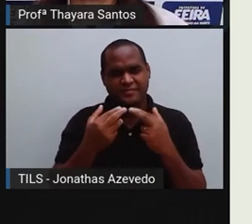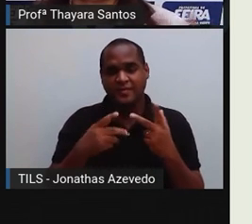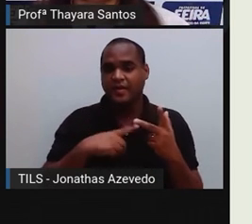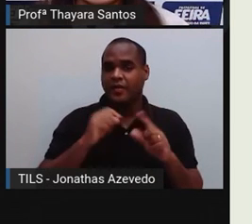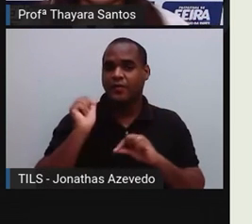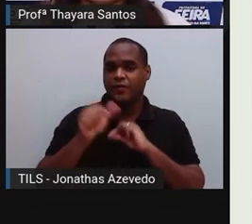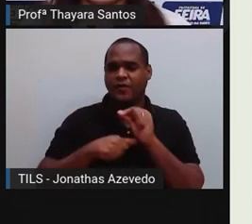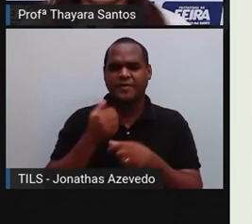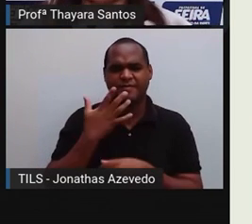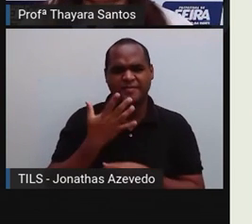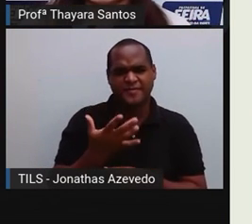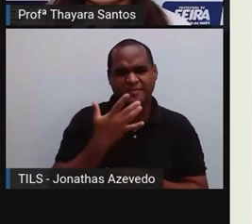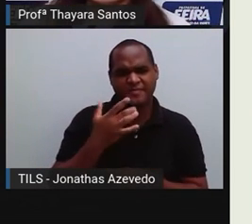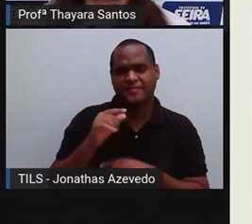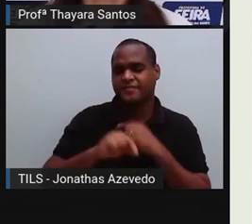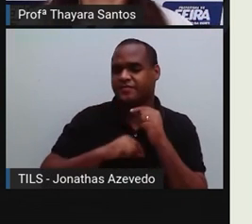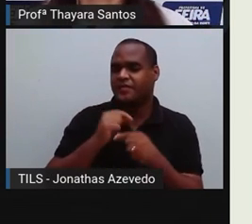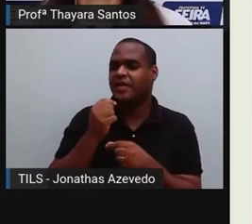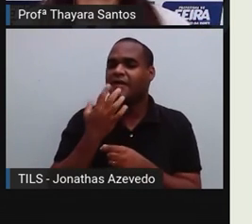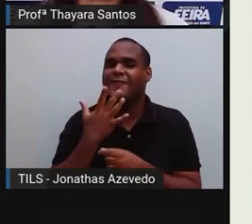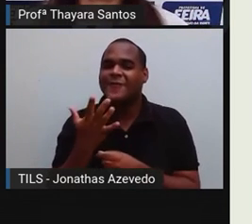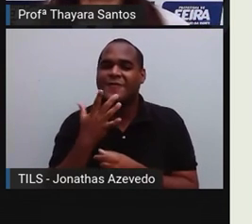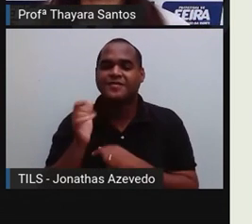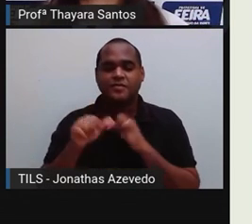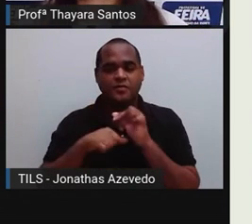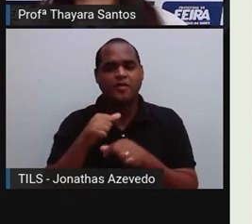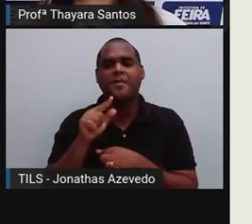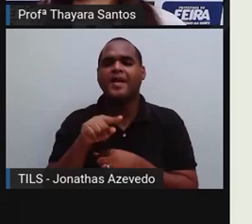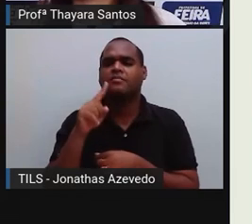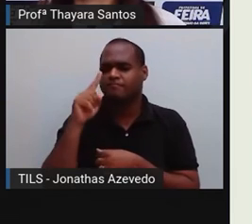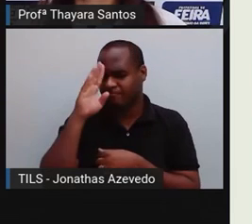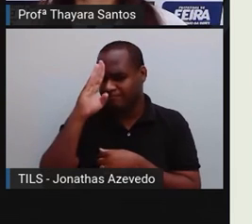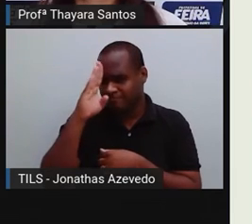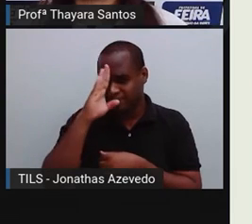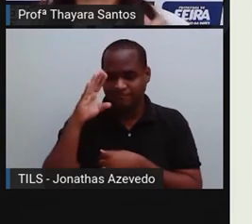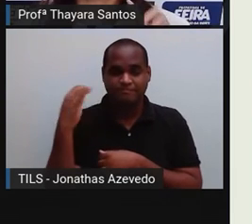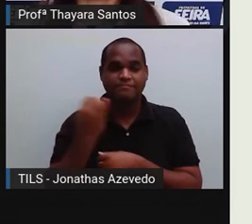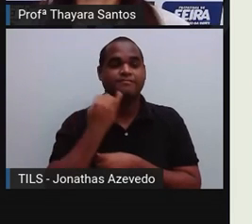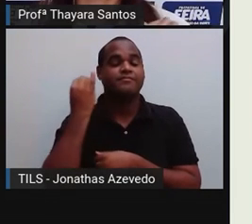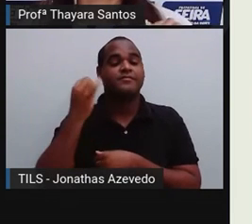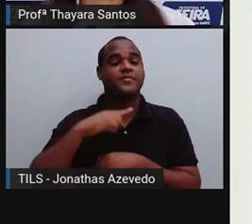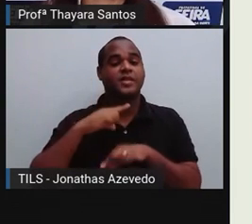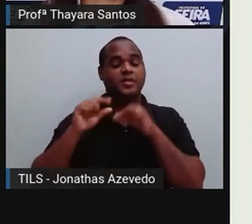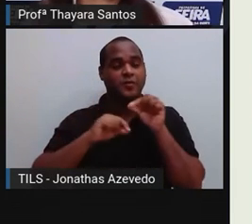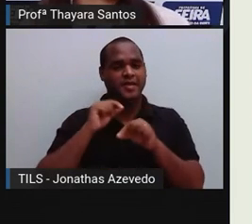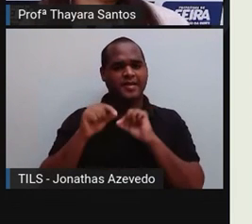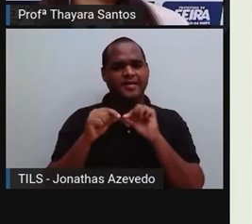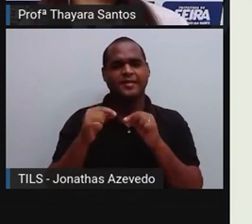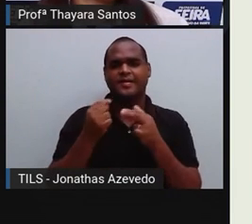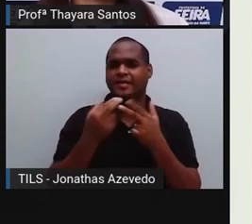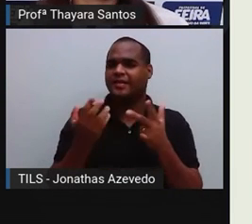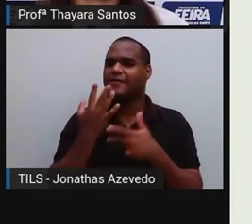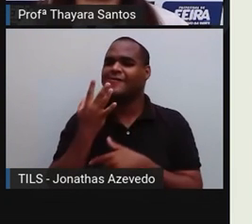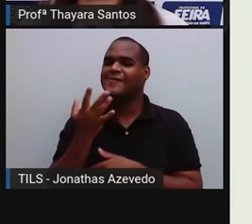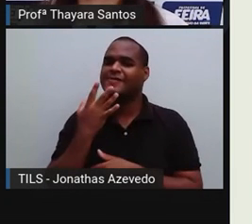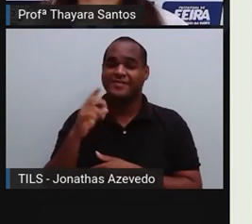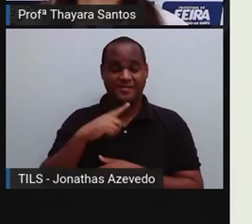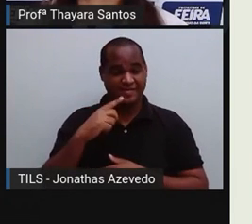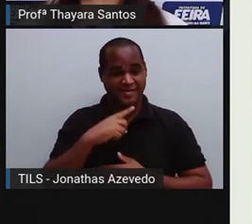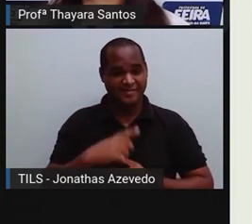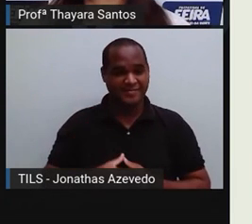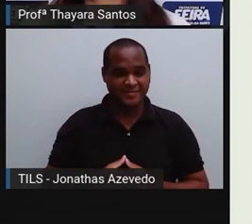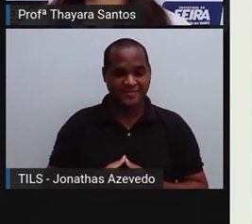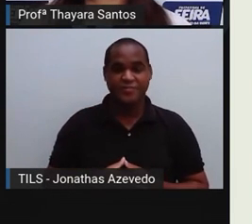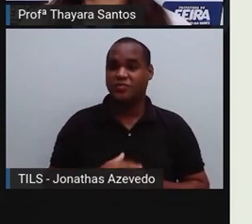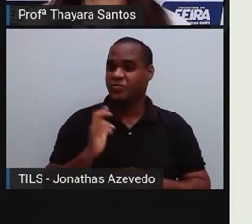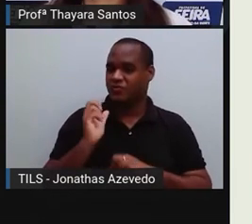cor, enferrujou, oxidou. Qual é a evidência que a gente tem aí? A gente tem a mudança de coloração, por exemplo. É a evidência